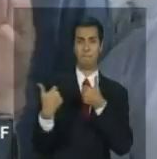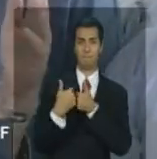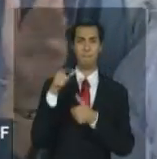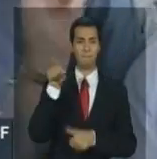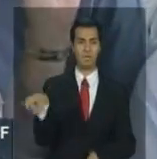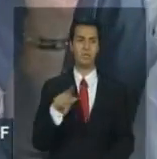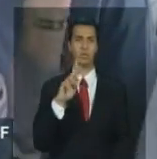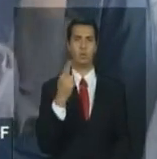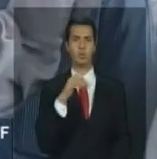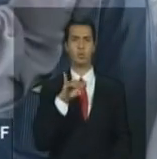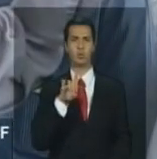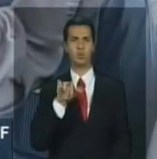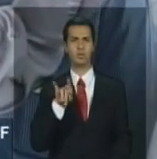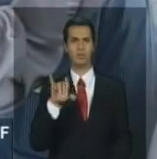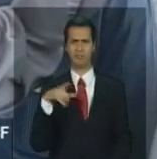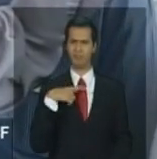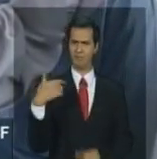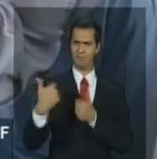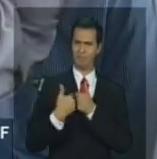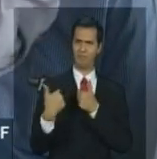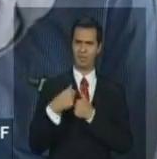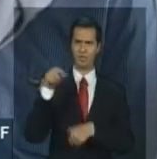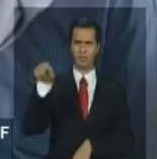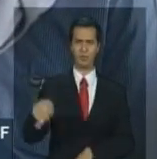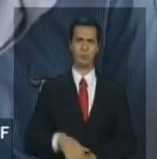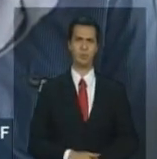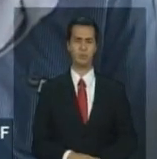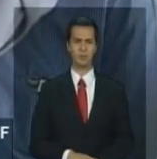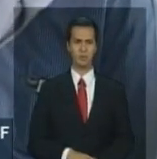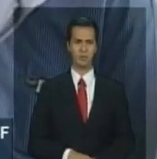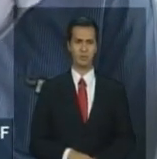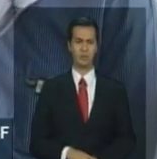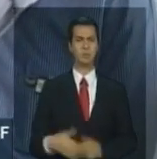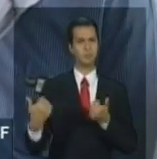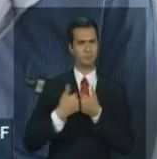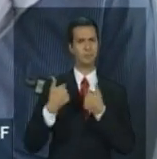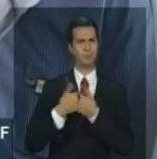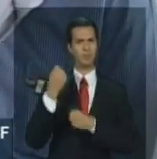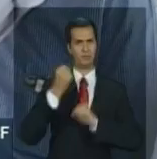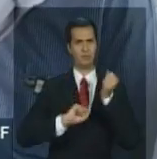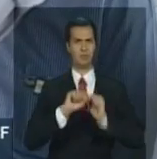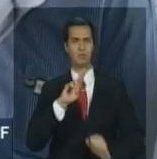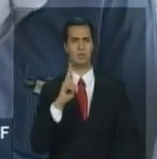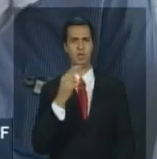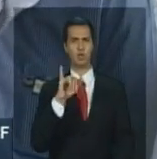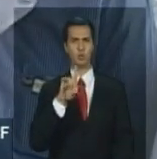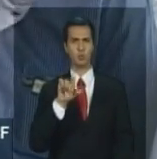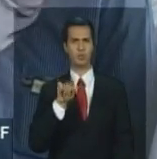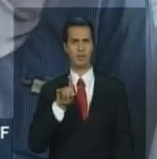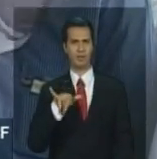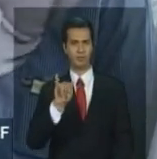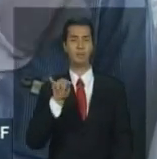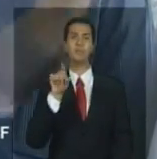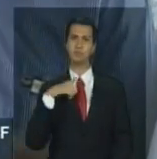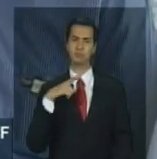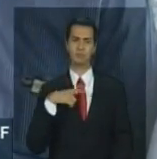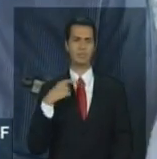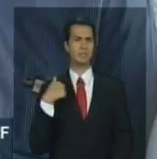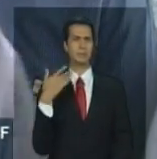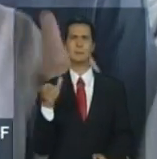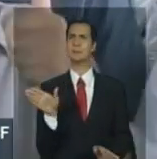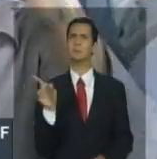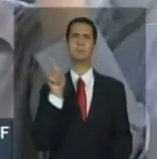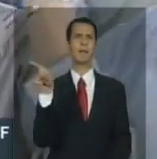sabemos. Está aqui perto, não está? A fábrica da Hyundai está aqui perto. É para lá. Eu agora me perdi